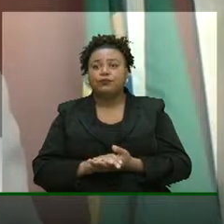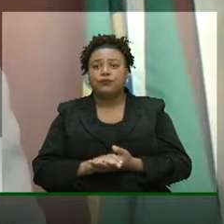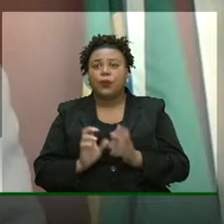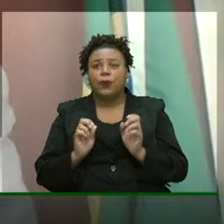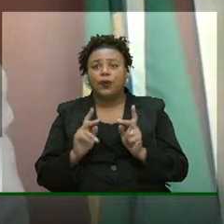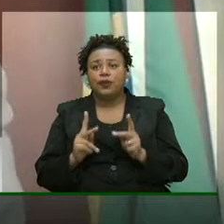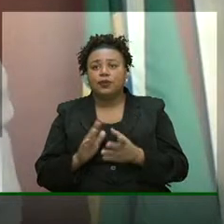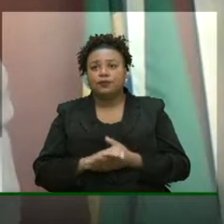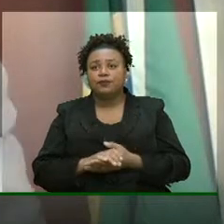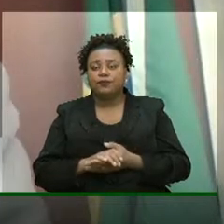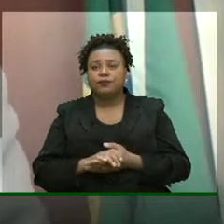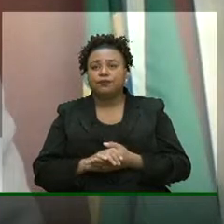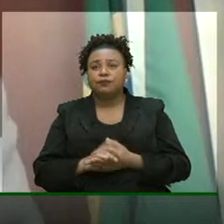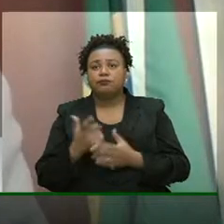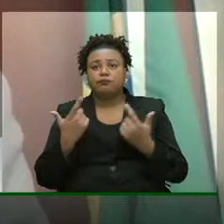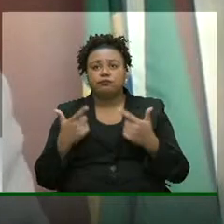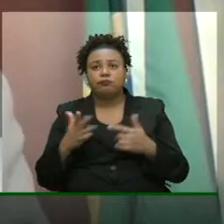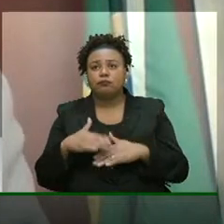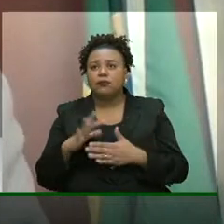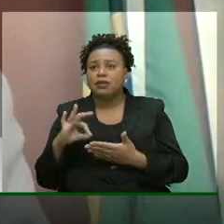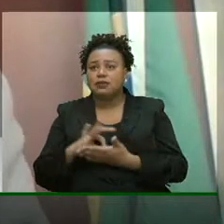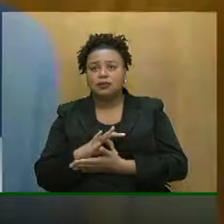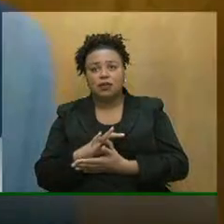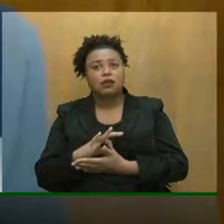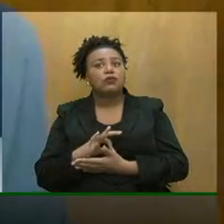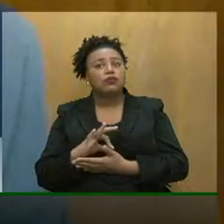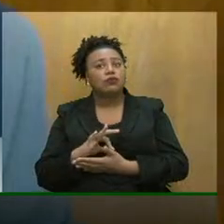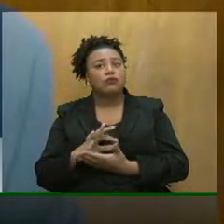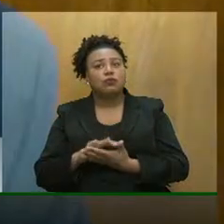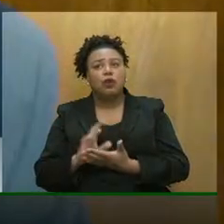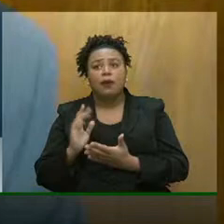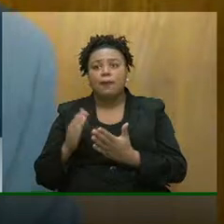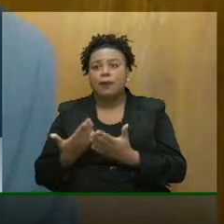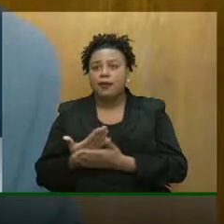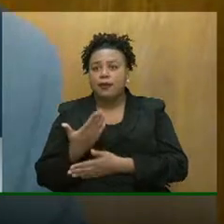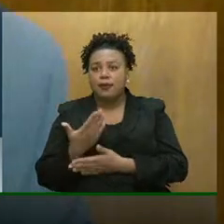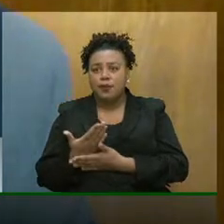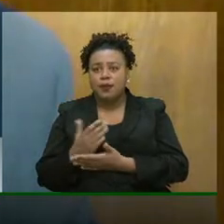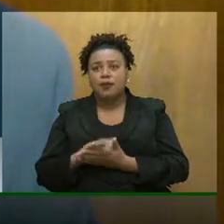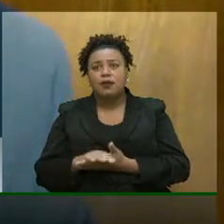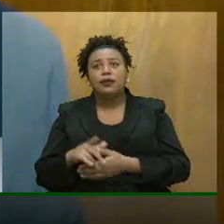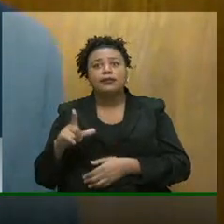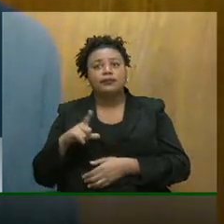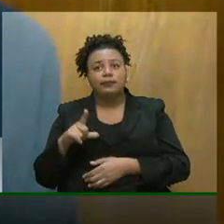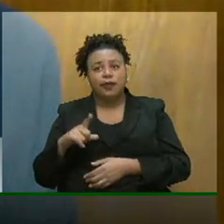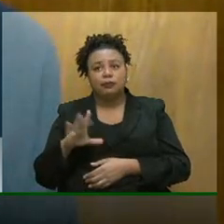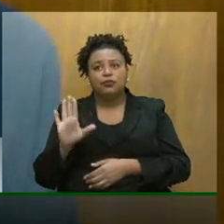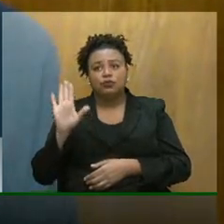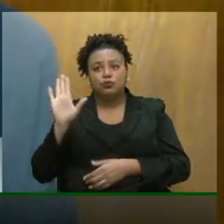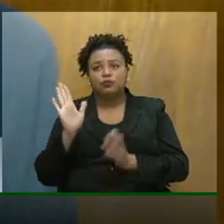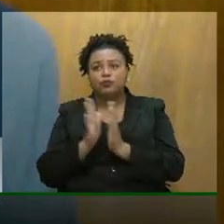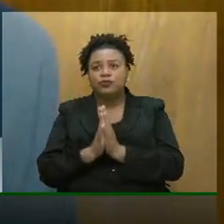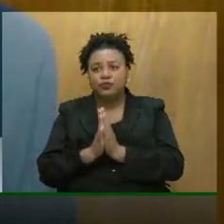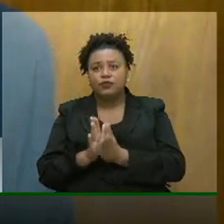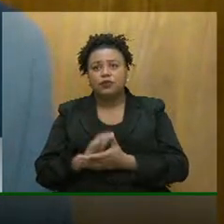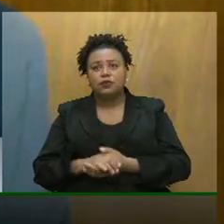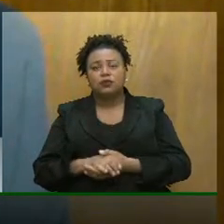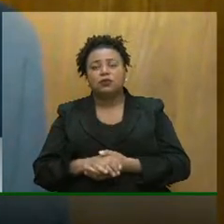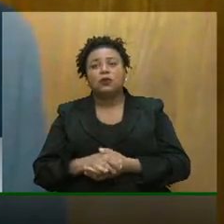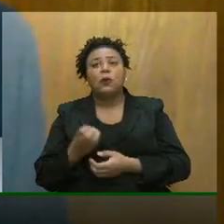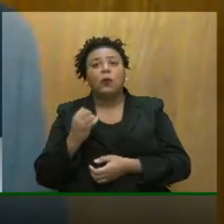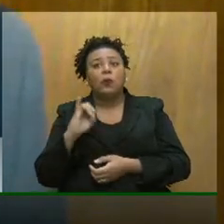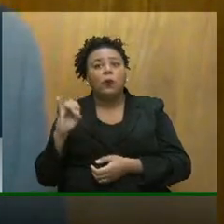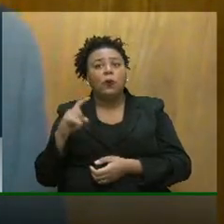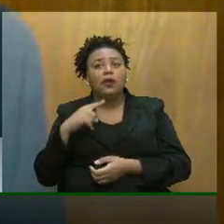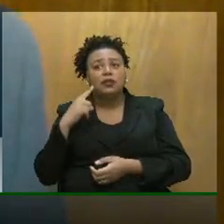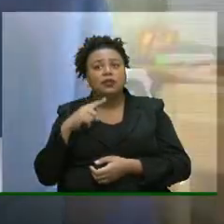Ok. Não temos mais inscritos para encaminhar. Temos, senhor presidente, por favor. Oi,